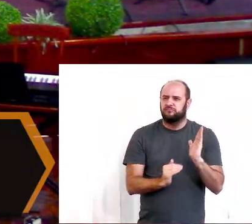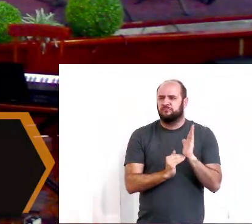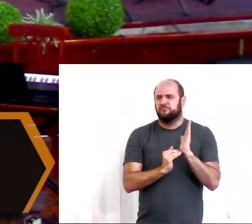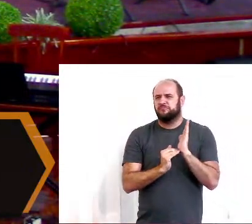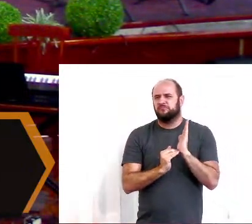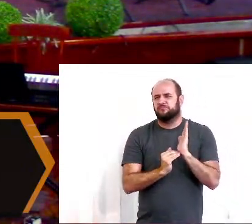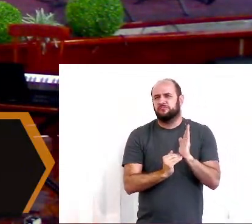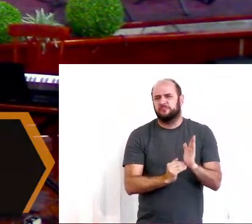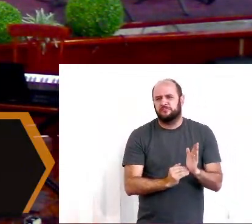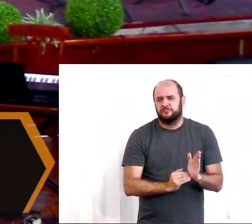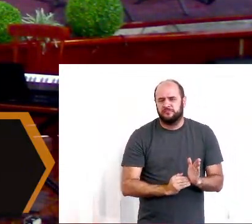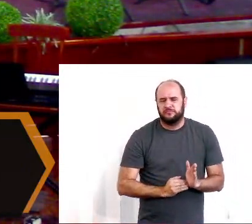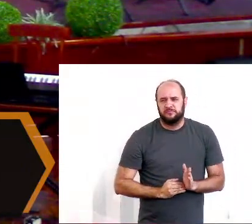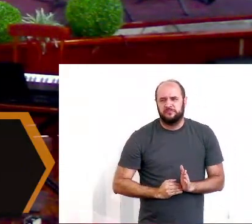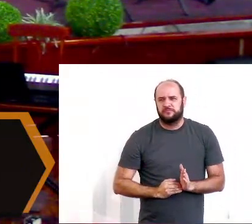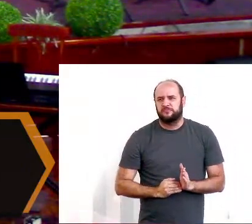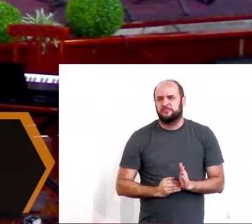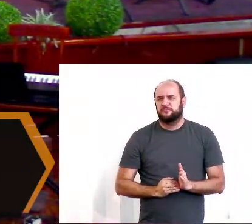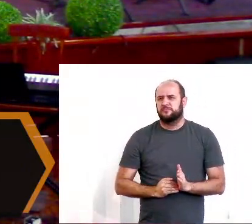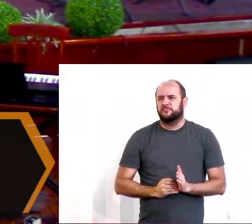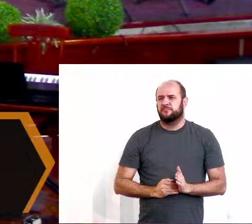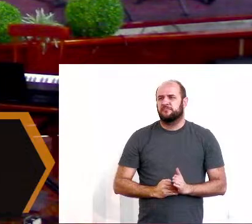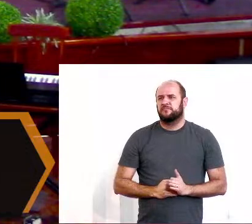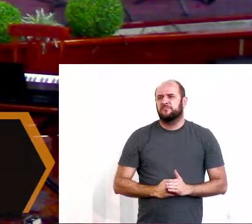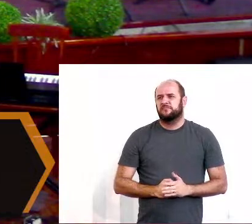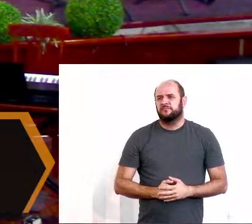até o dia